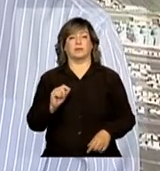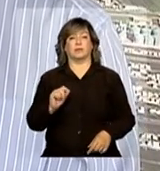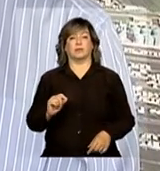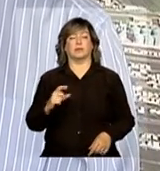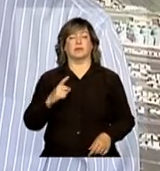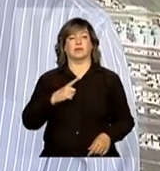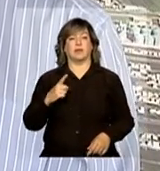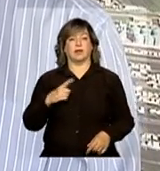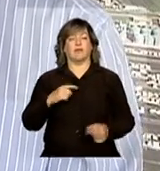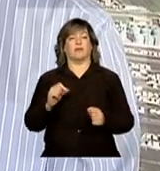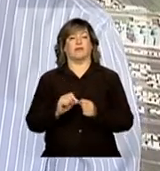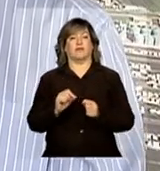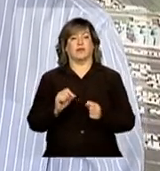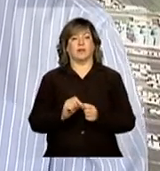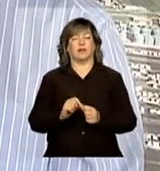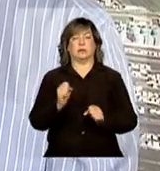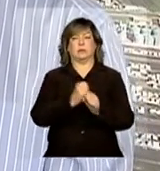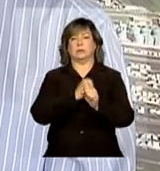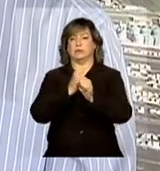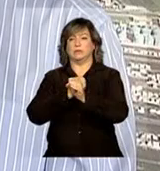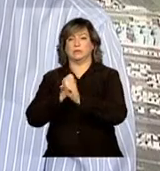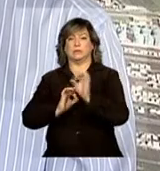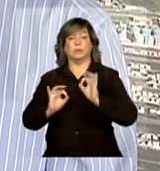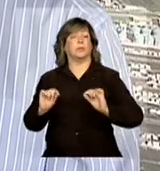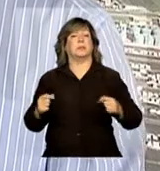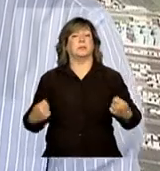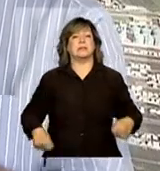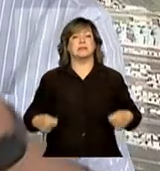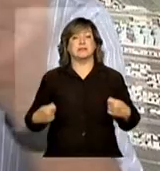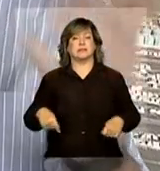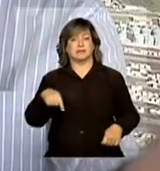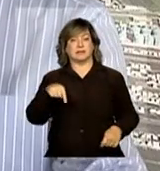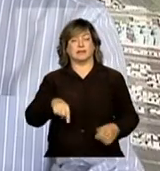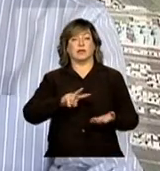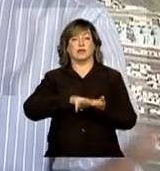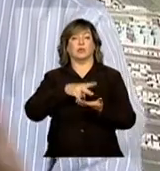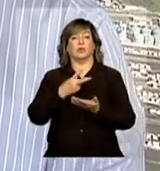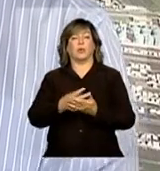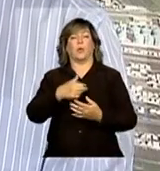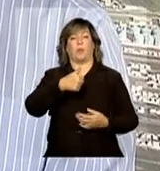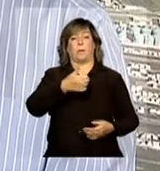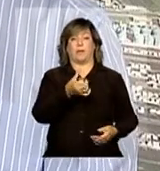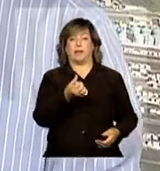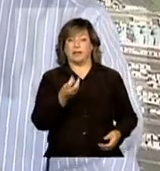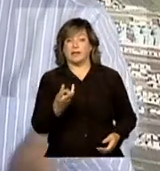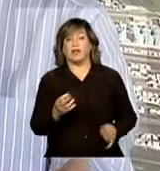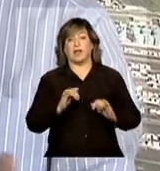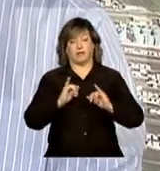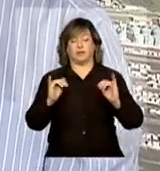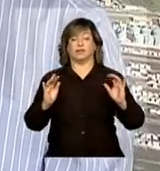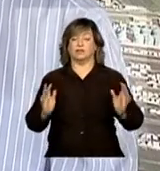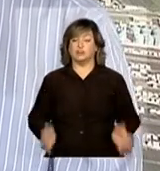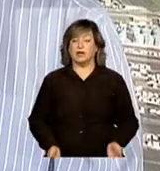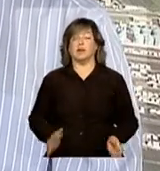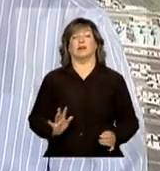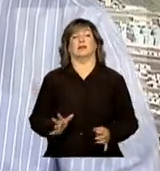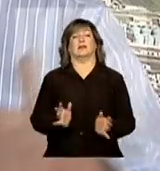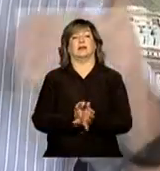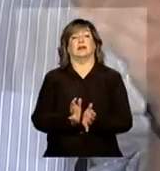se construa a logística, a infraestrutura de logística necessária, a duplicação da 163, que já foi anunciada, já foi